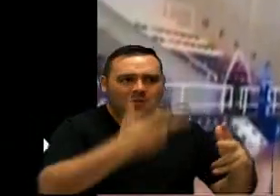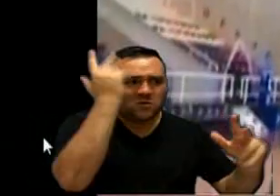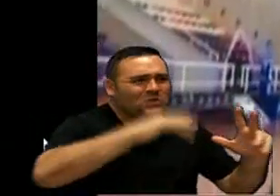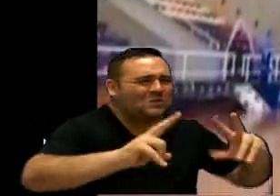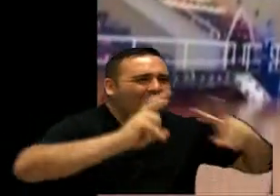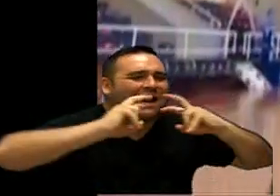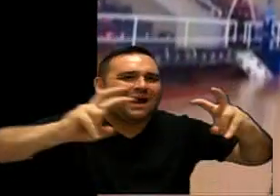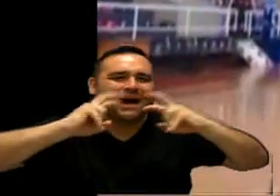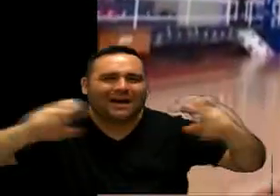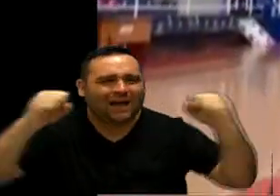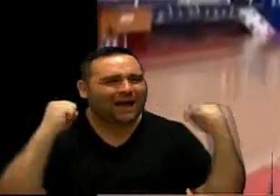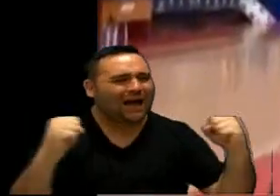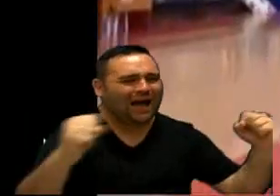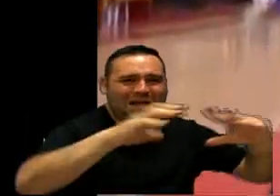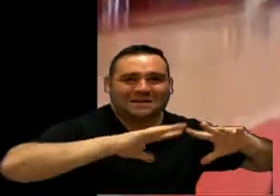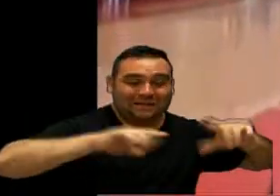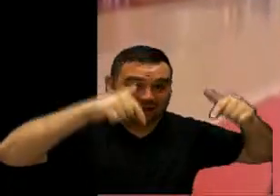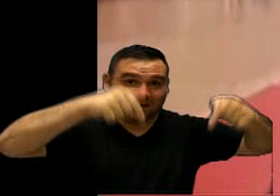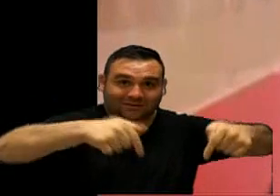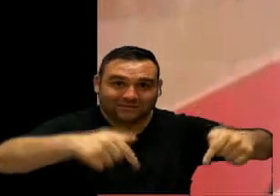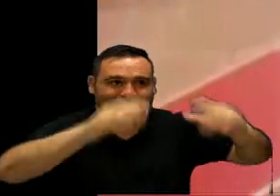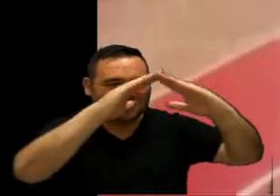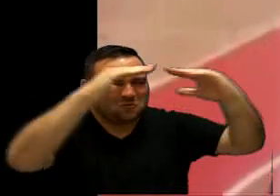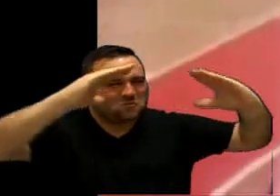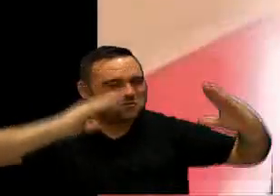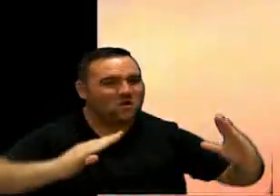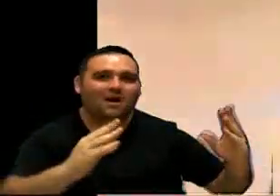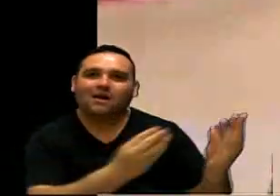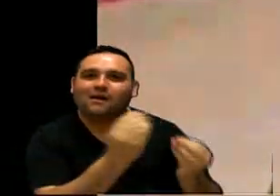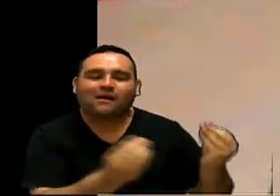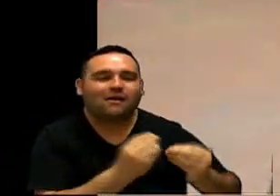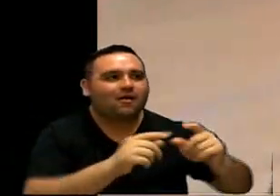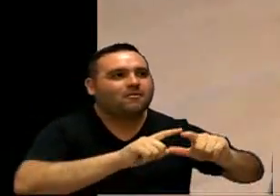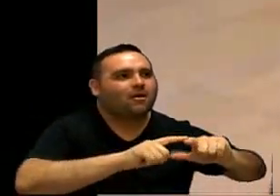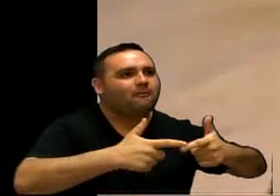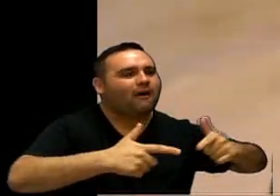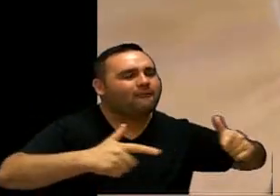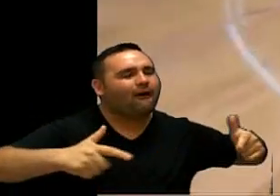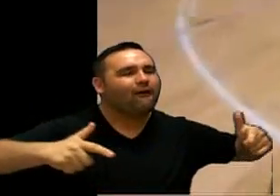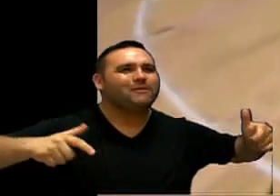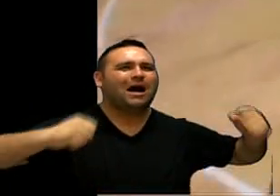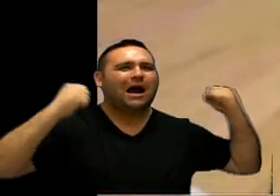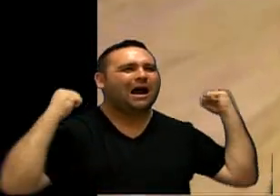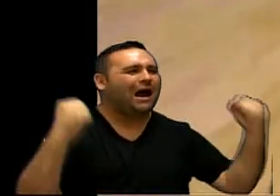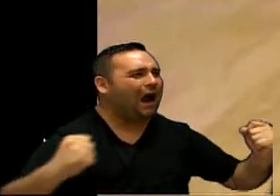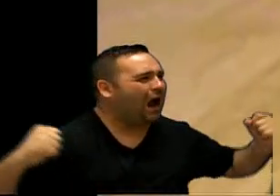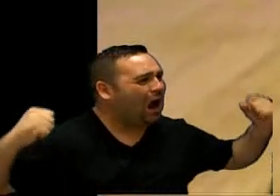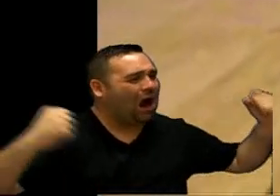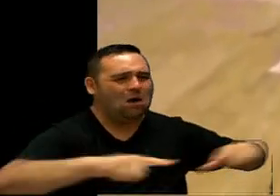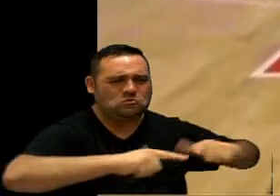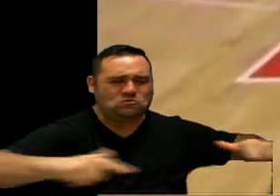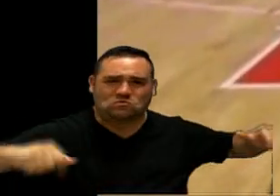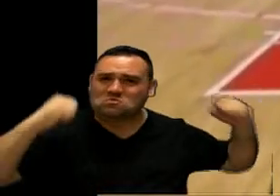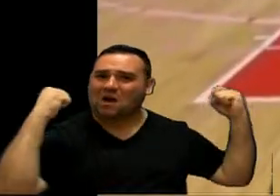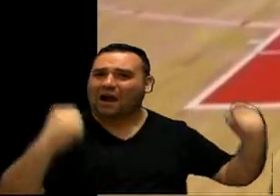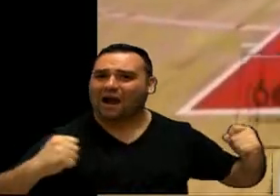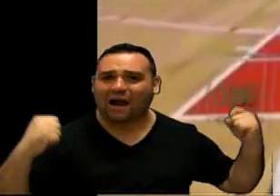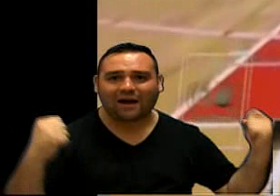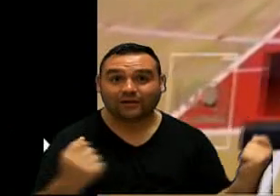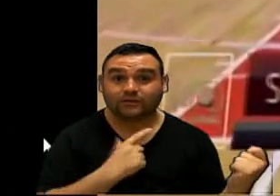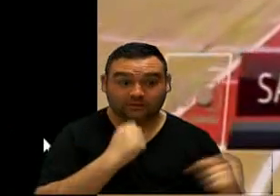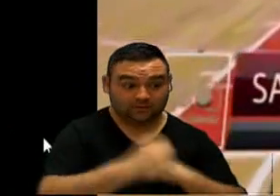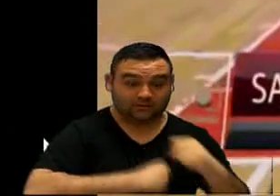As torcidas que ecoavam por esse ginásio de esportes foram aumentando ano a ano na história do Cruzeirão. 30 anos depois